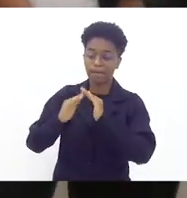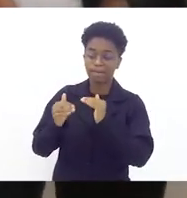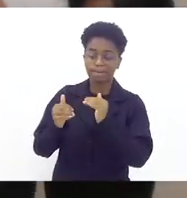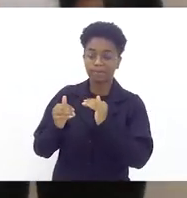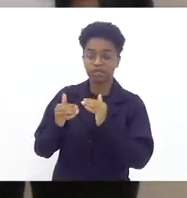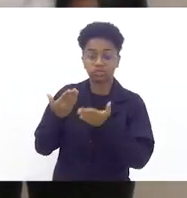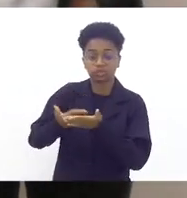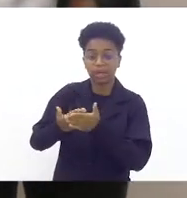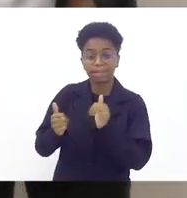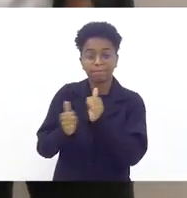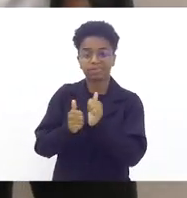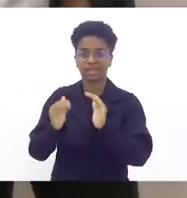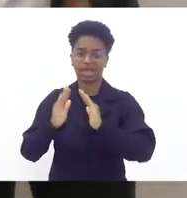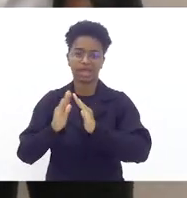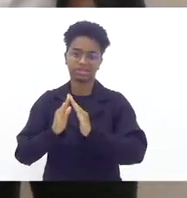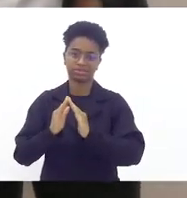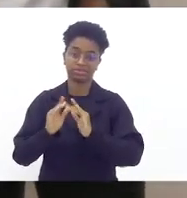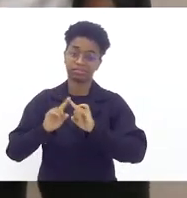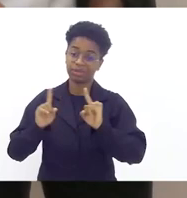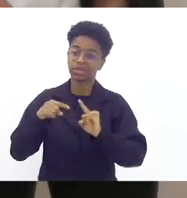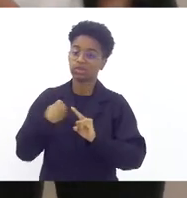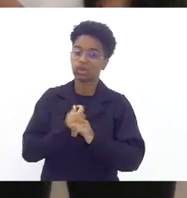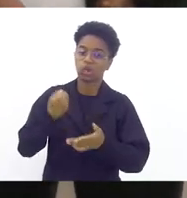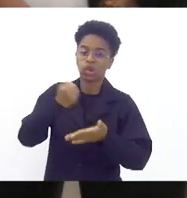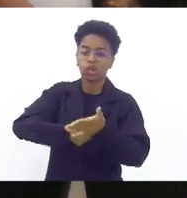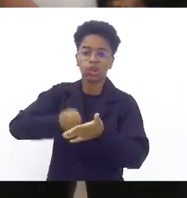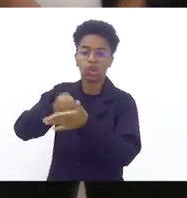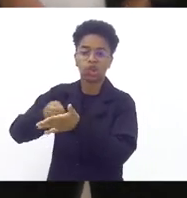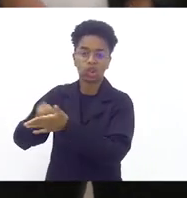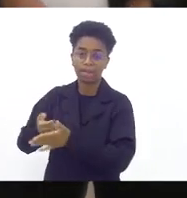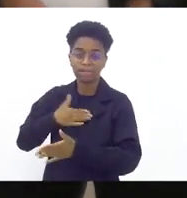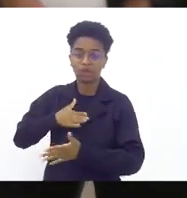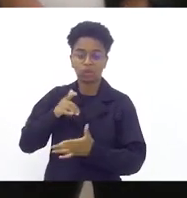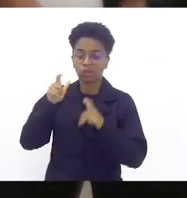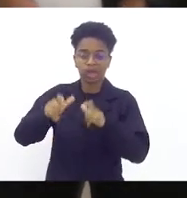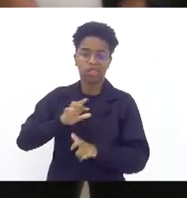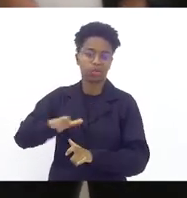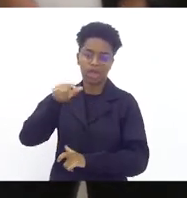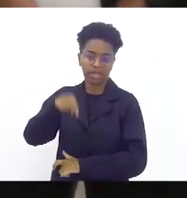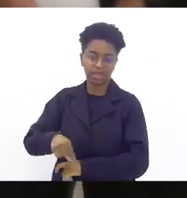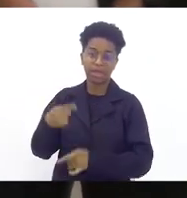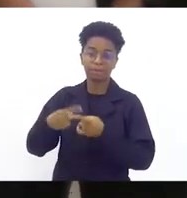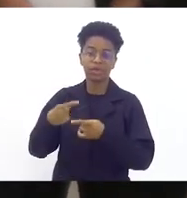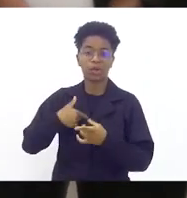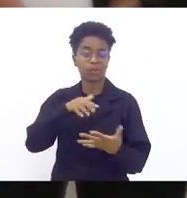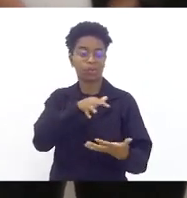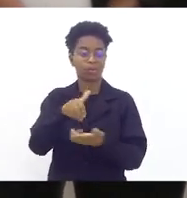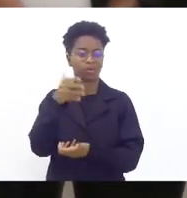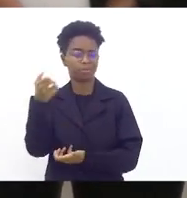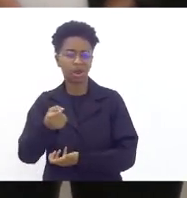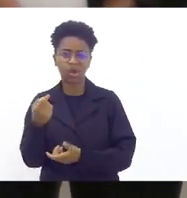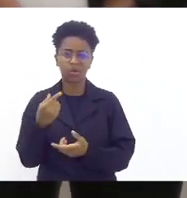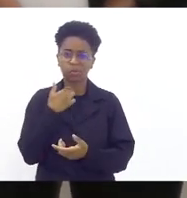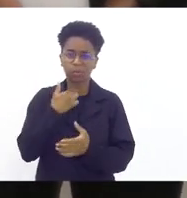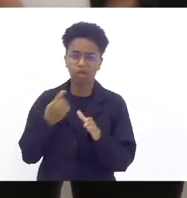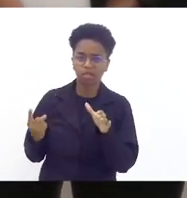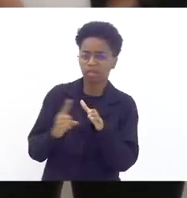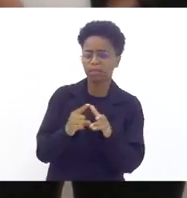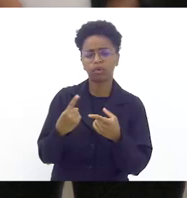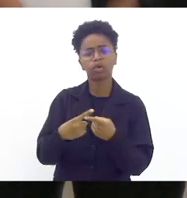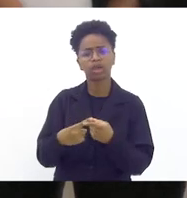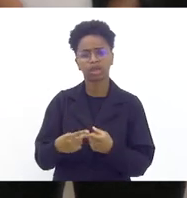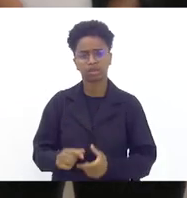tanto, e o meu lugar não é aqui. Eu estou no mundo branco e não posso estar aqui. Como assim eu não posso estar ali?